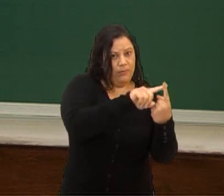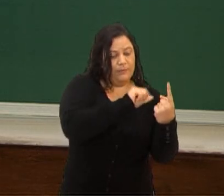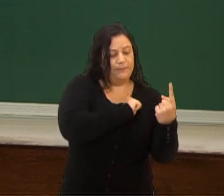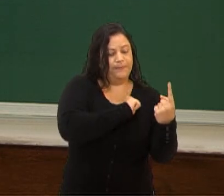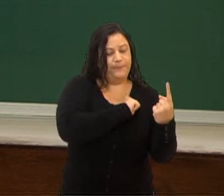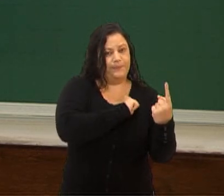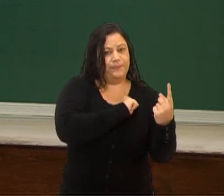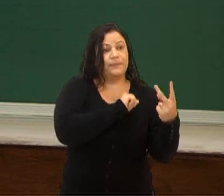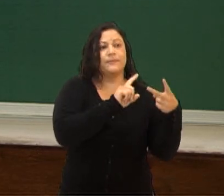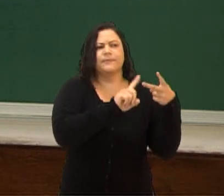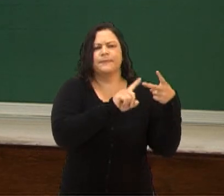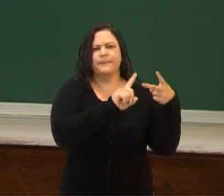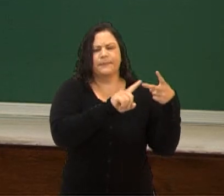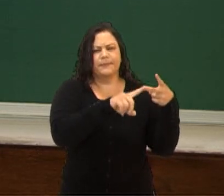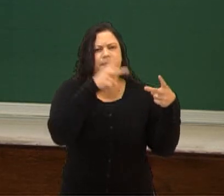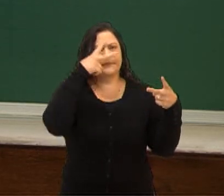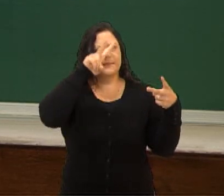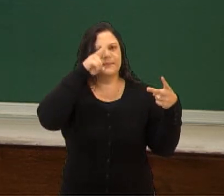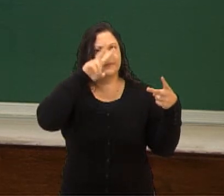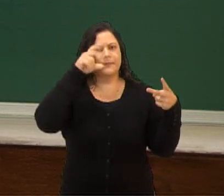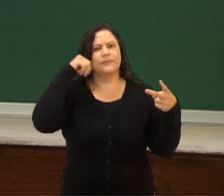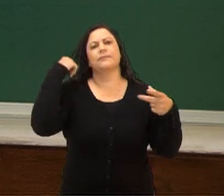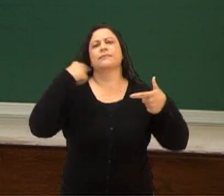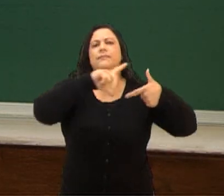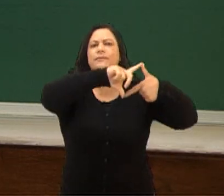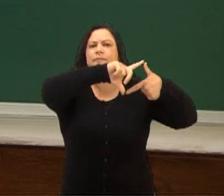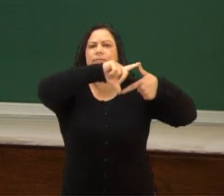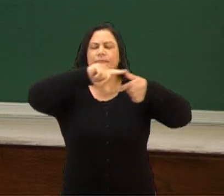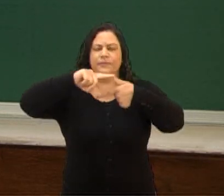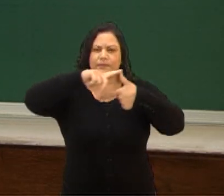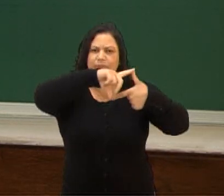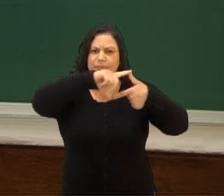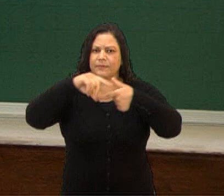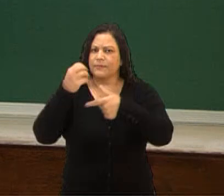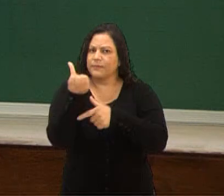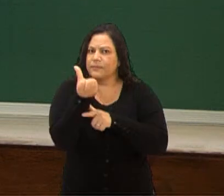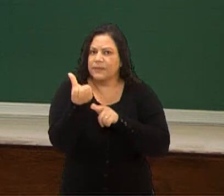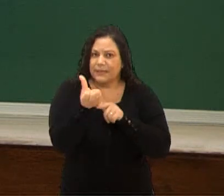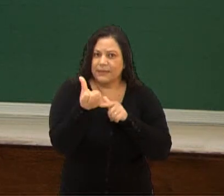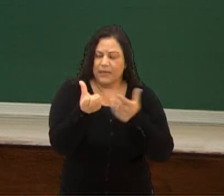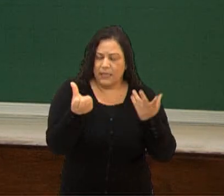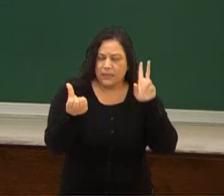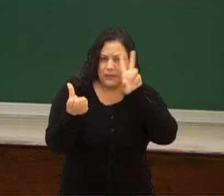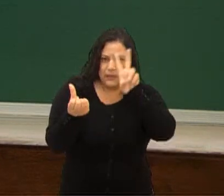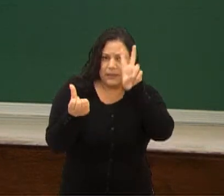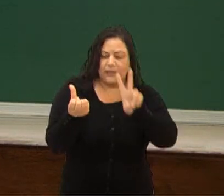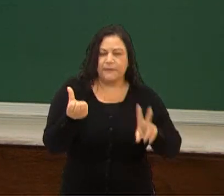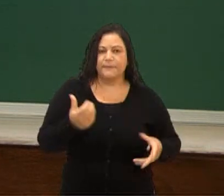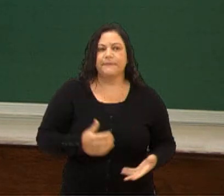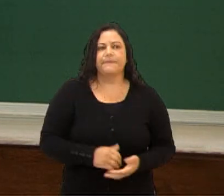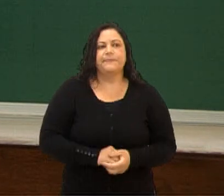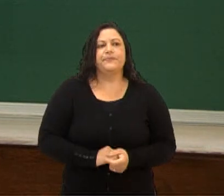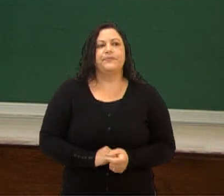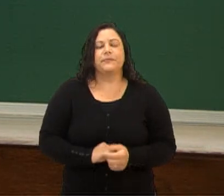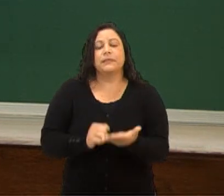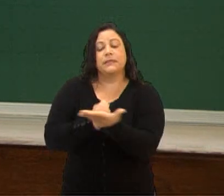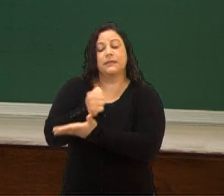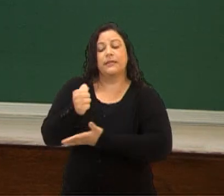área do retângulo, lembram que são 6? Ele tem a base de 4